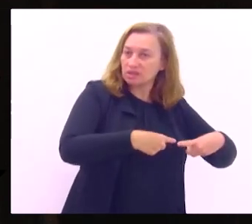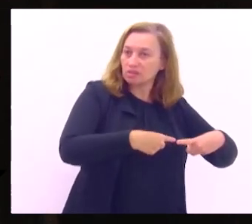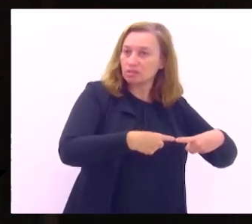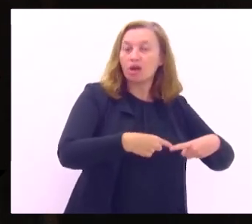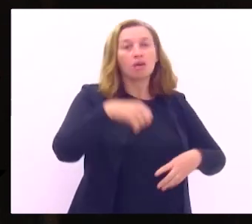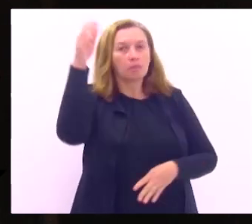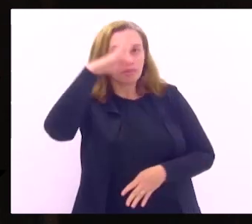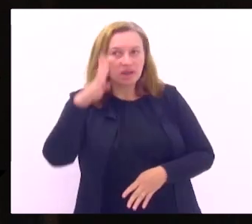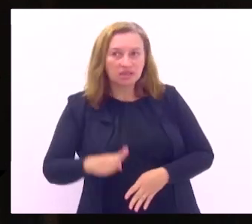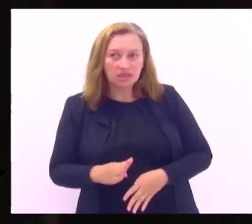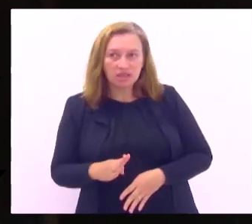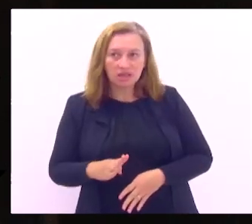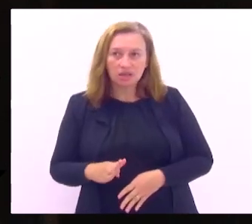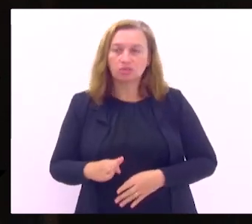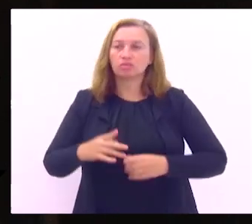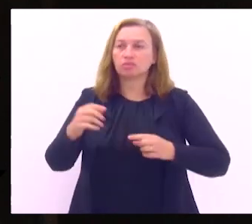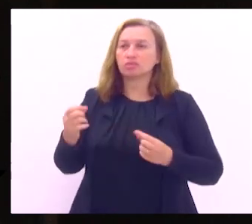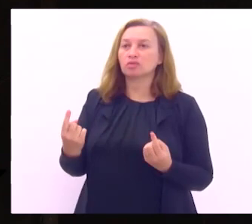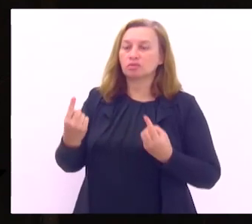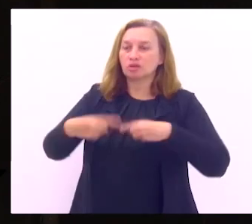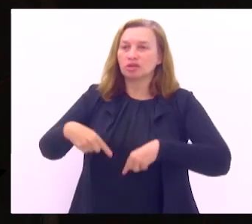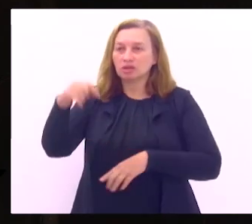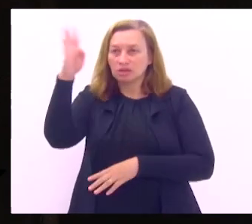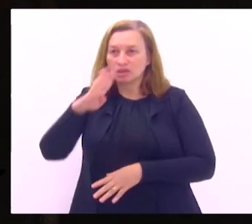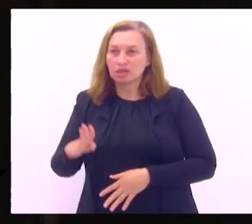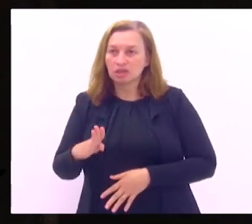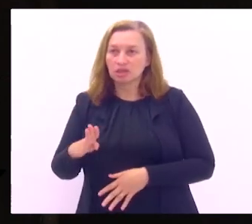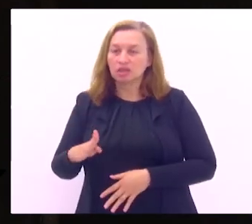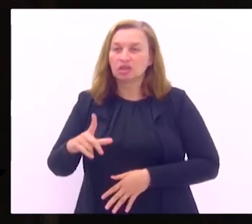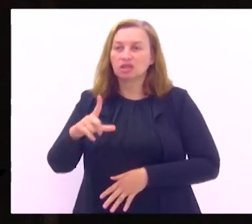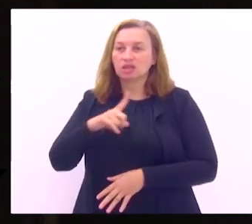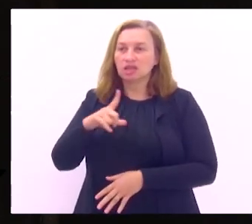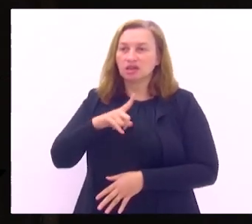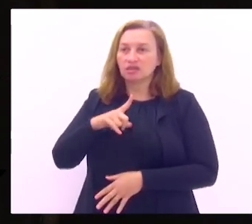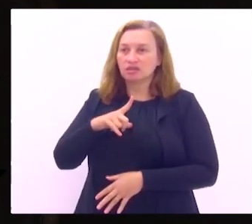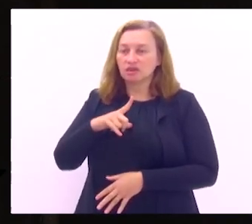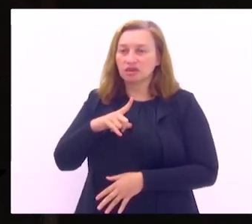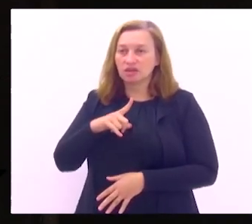brasileiro das Forças Armadas, como eu participei de tantos